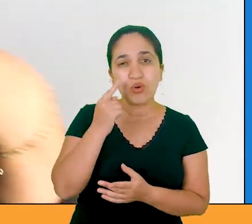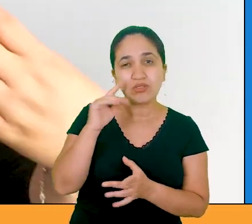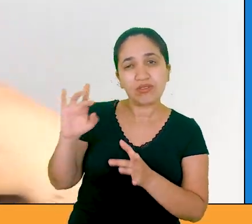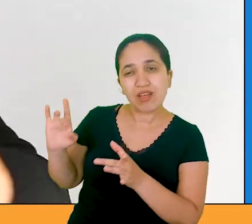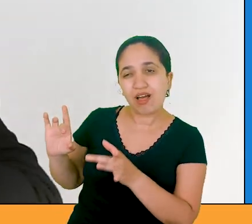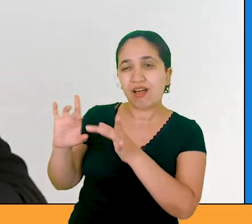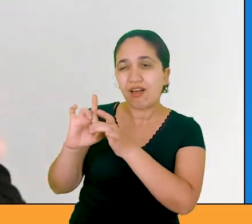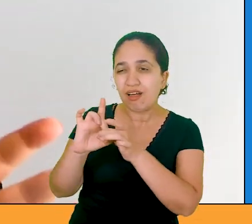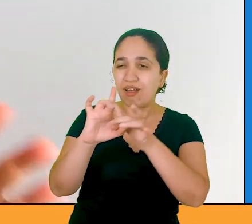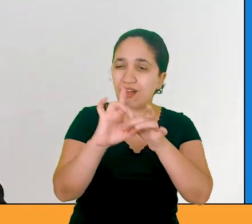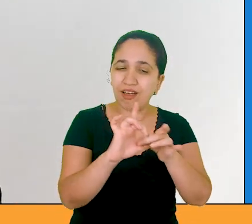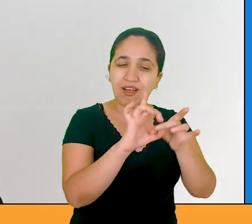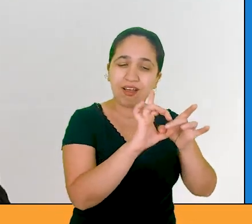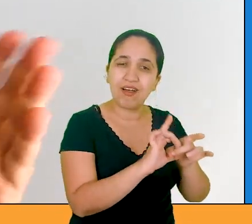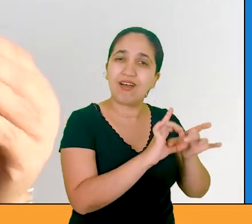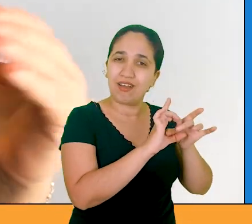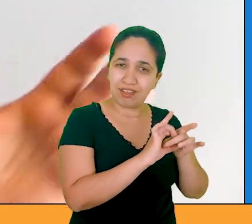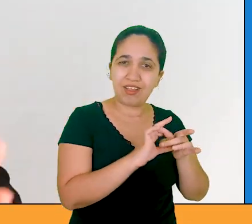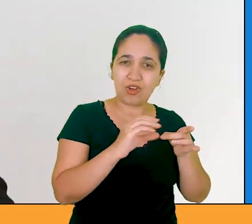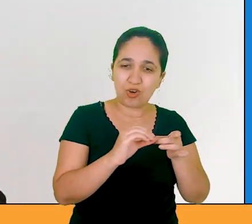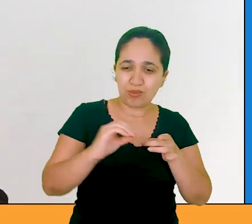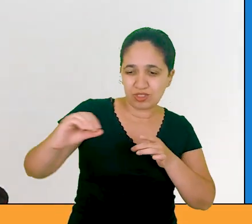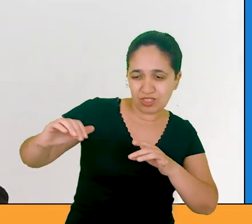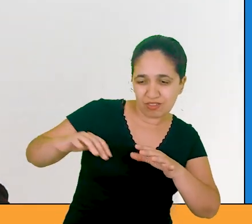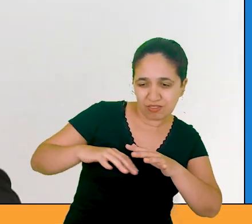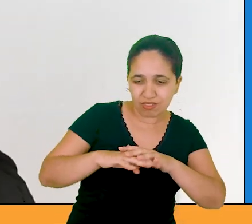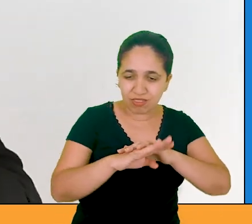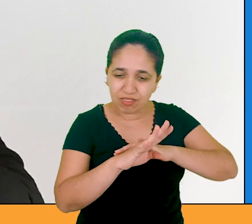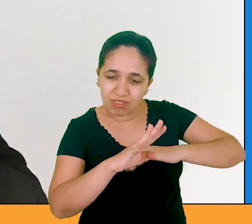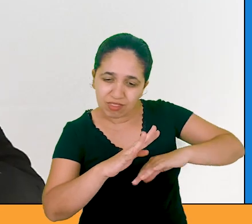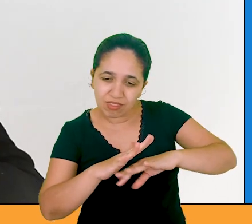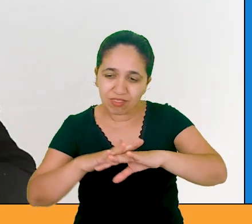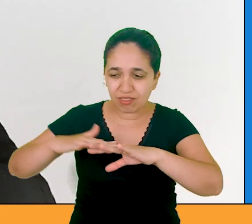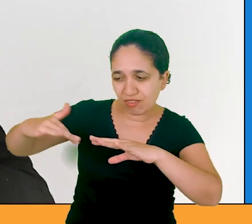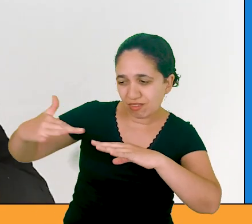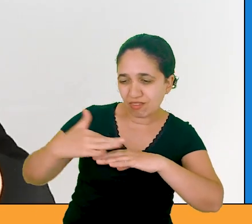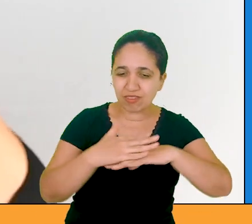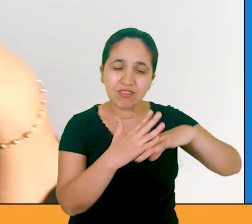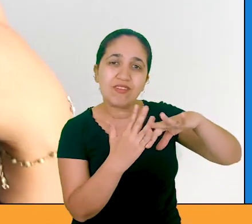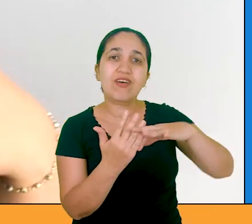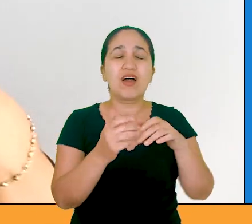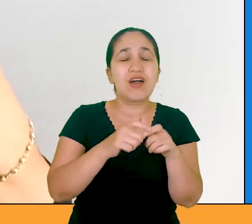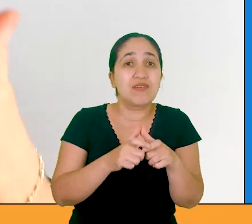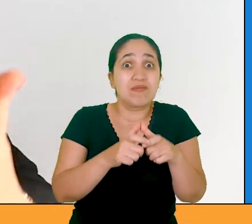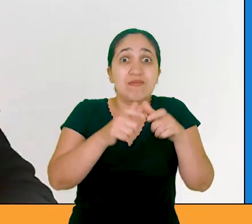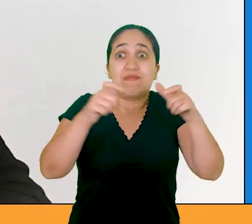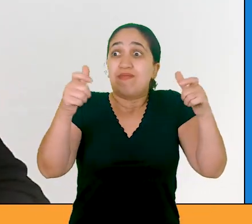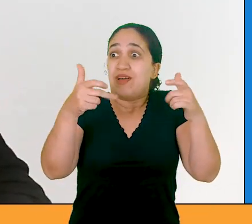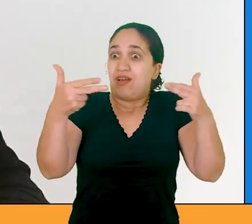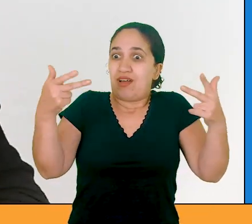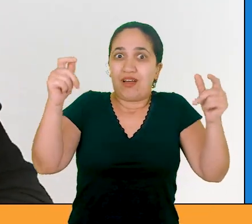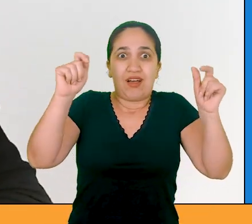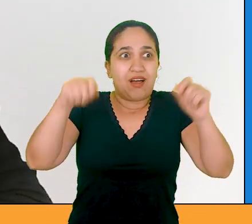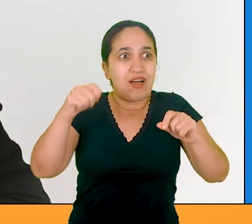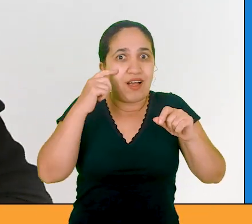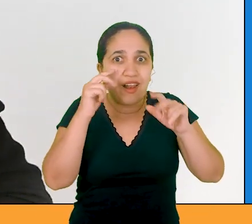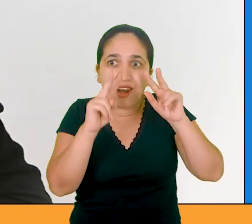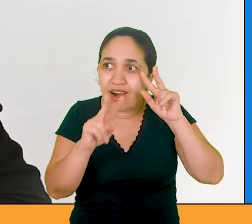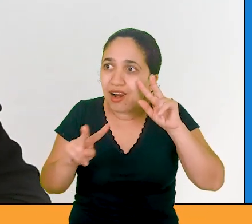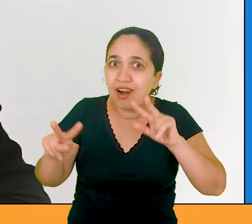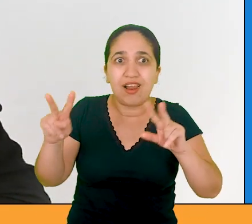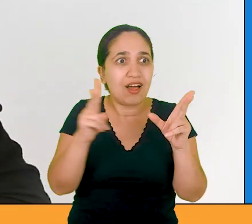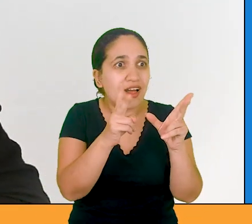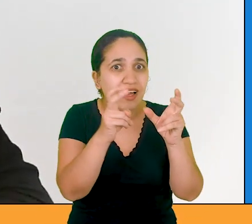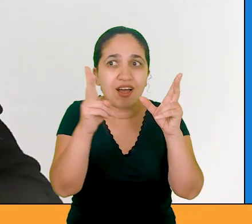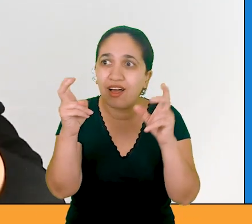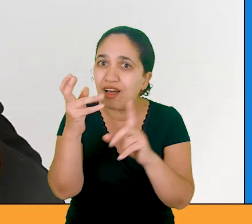essas conexões, tece essas tramas, a gente está ampliando as possibilidades de leitura da obra de arte.